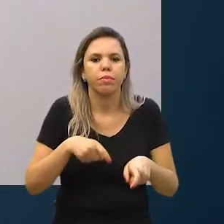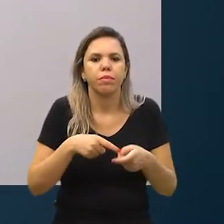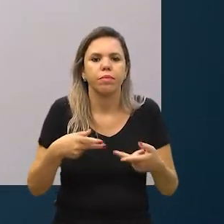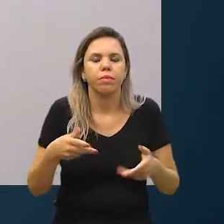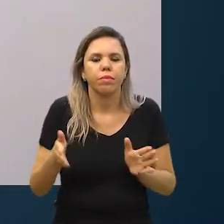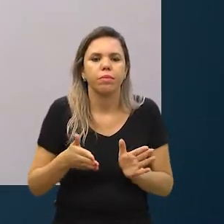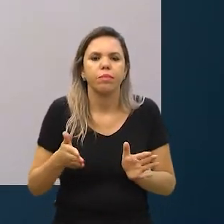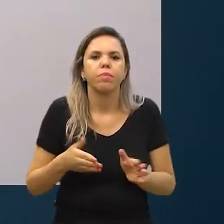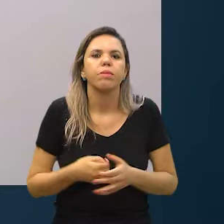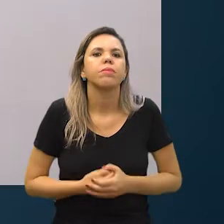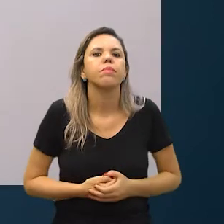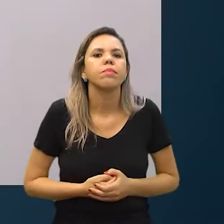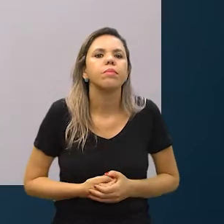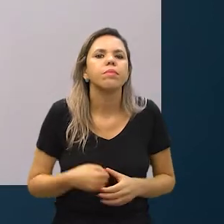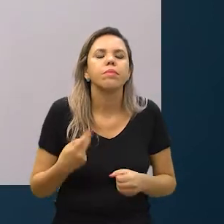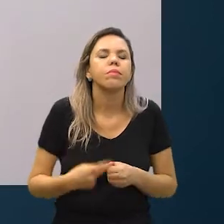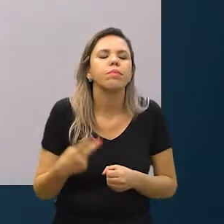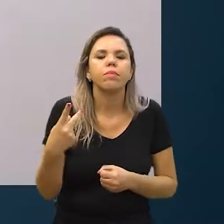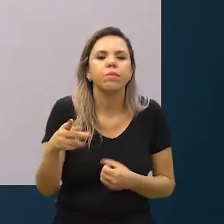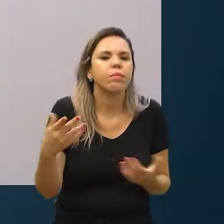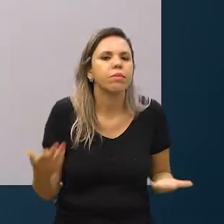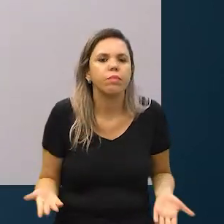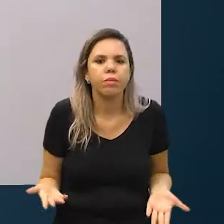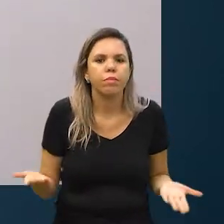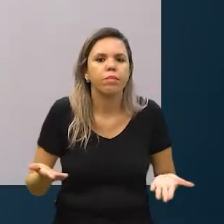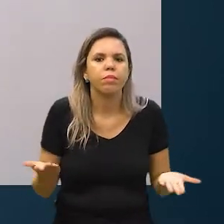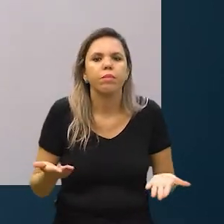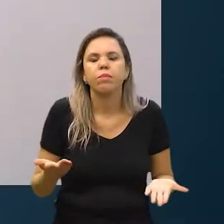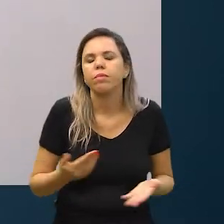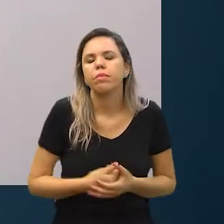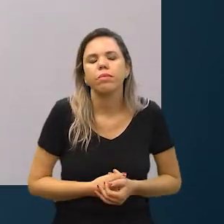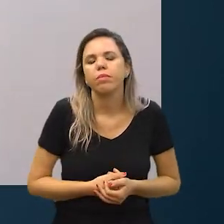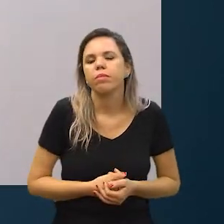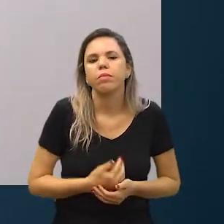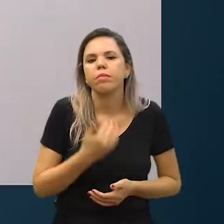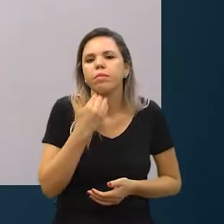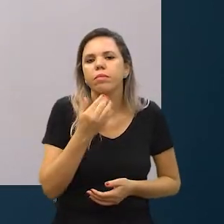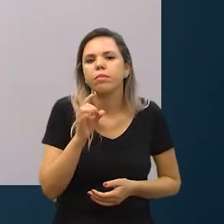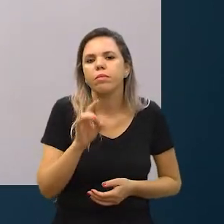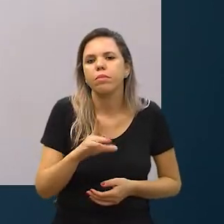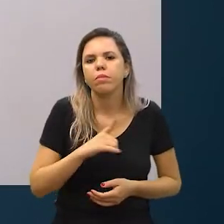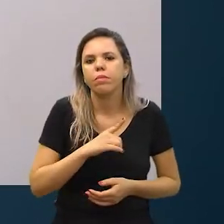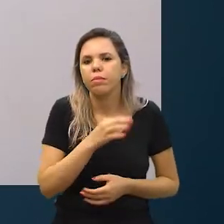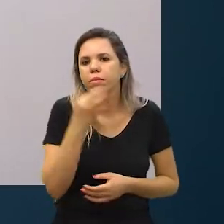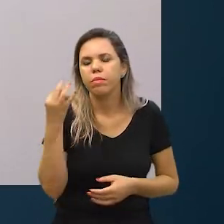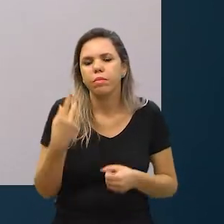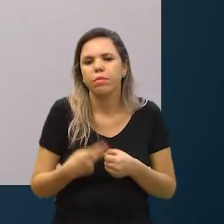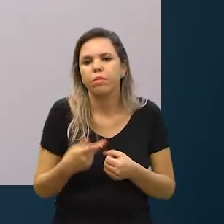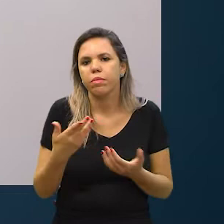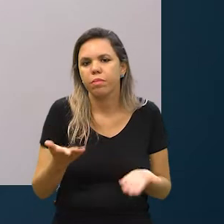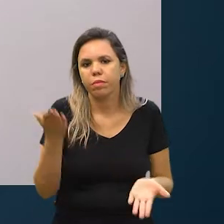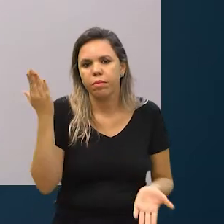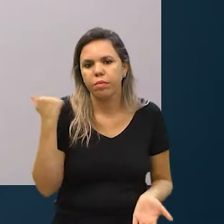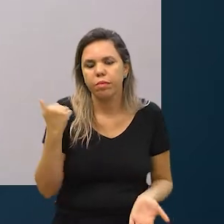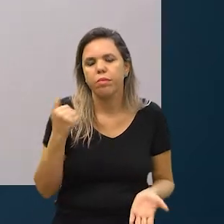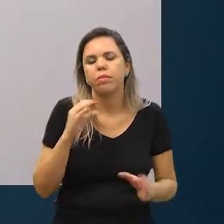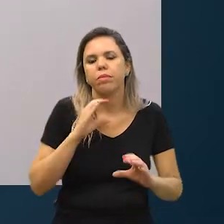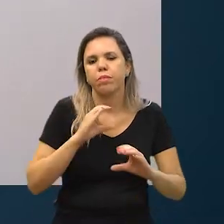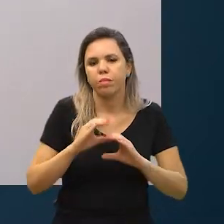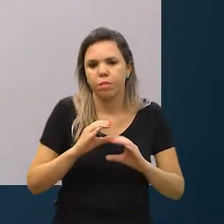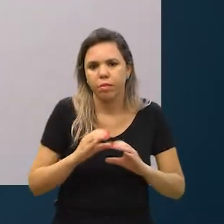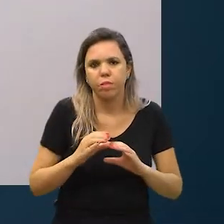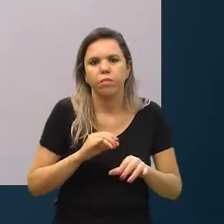essa produção ou o seu produto, né? Então, hoje, você não basta apenas você ter um excelente produto, você tem que saber se